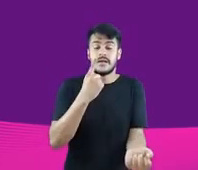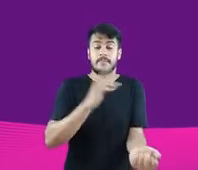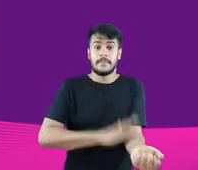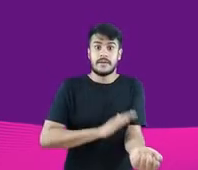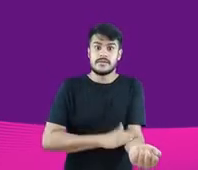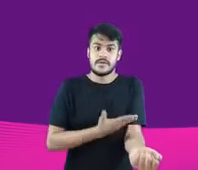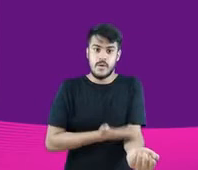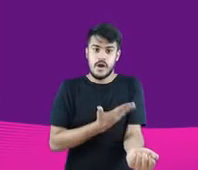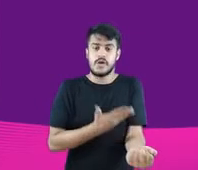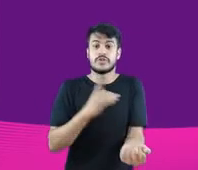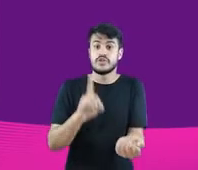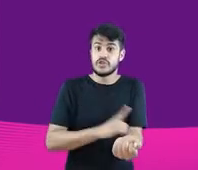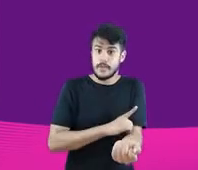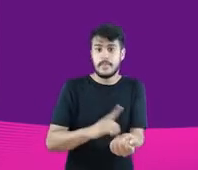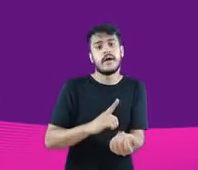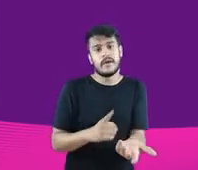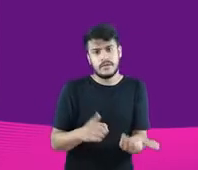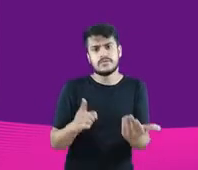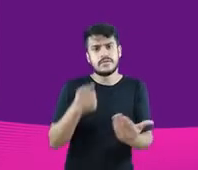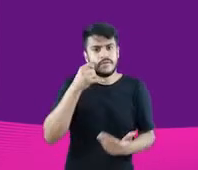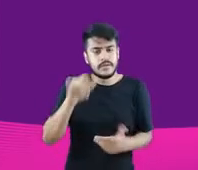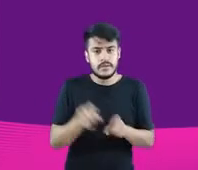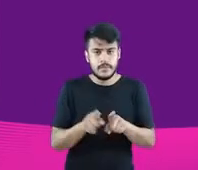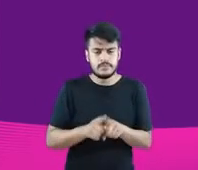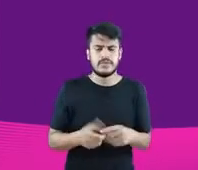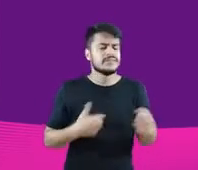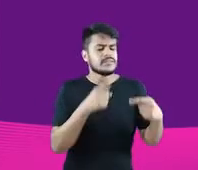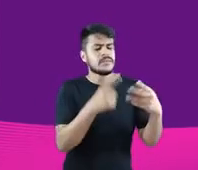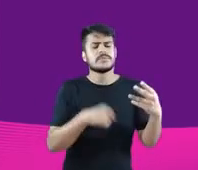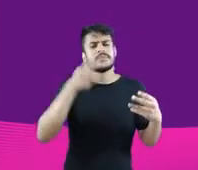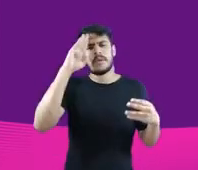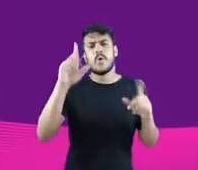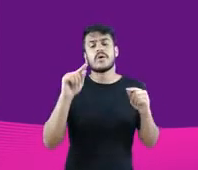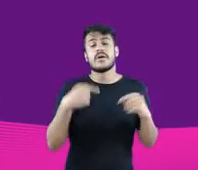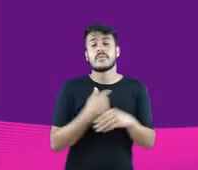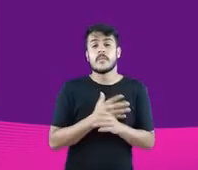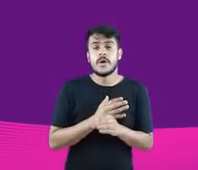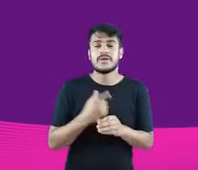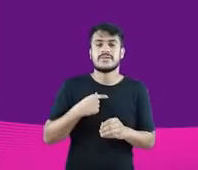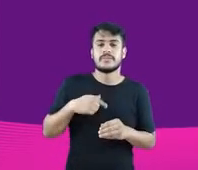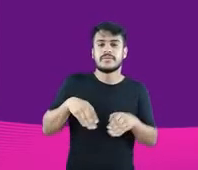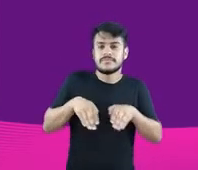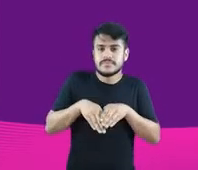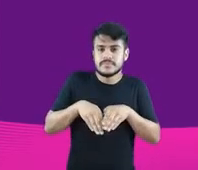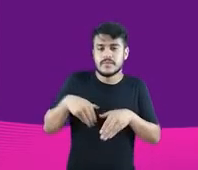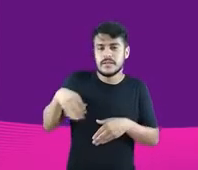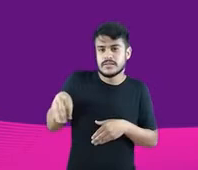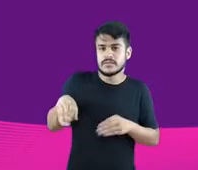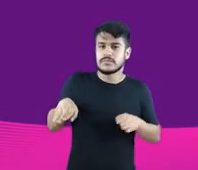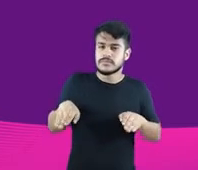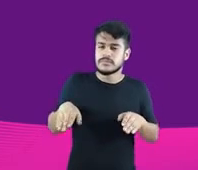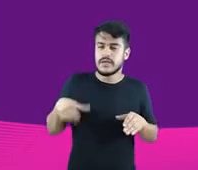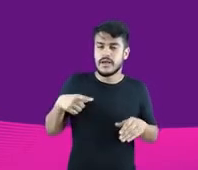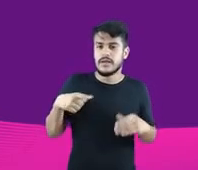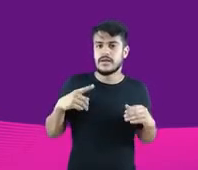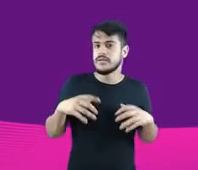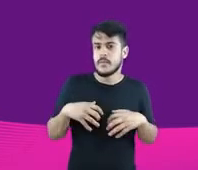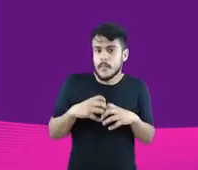mais usualmente vê na nossa prática? Secura, atrofia vaginal, disfunção sexual. Isso é recomendado,